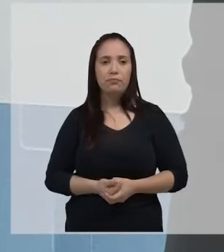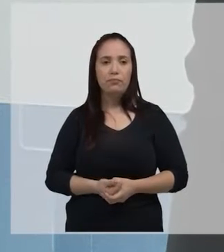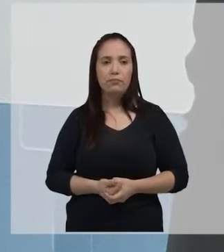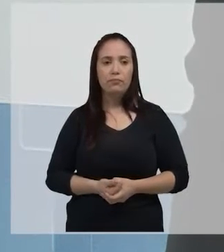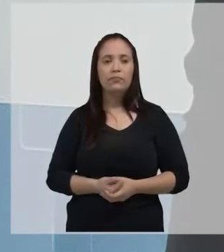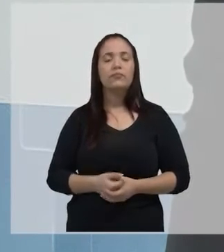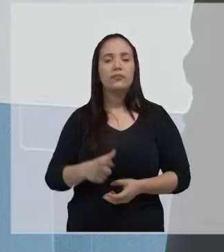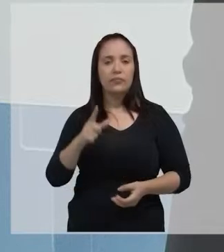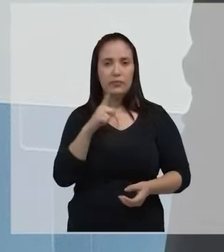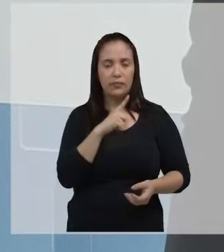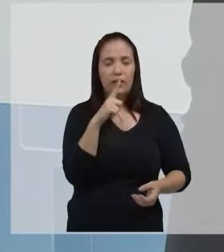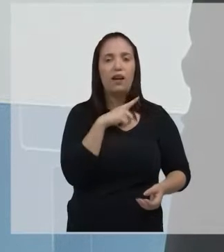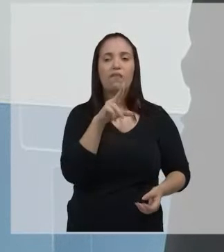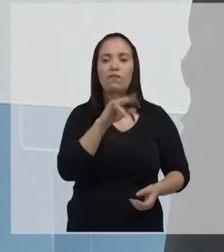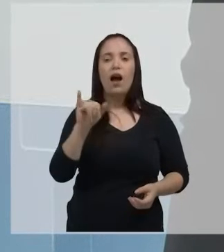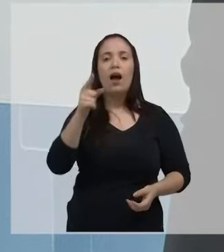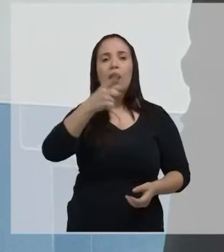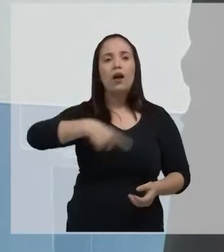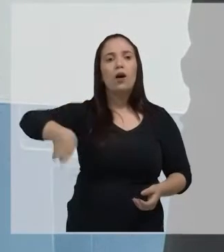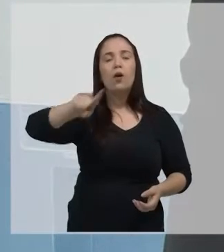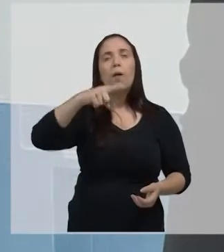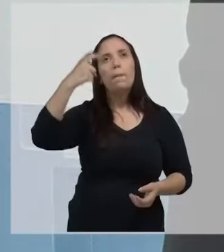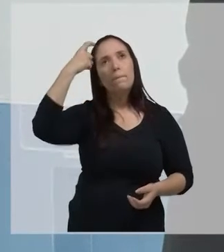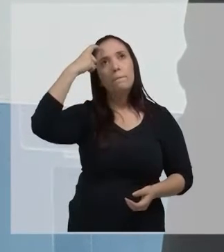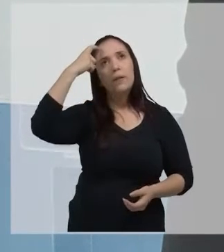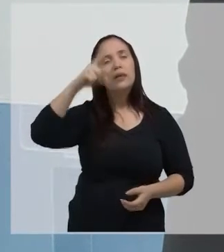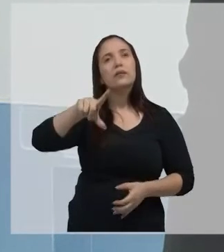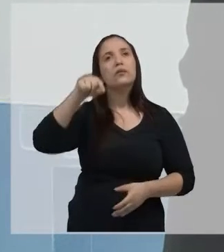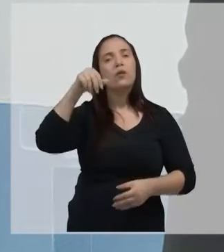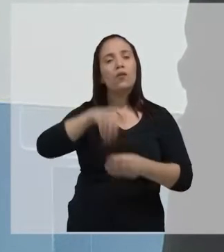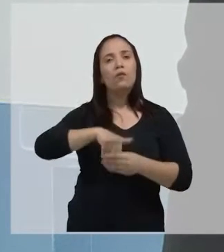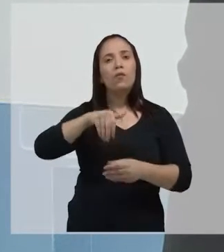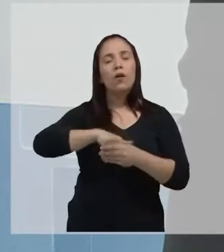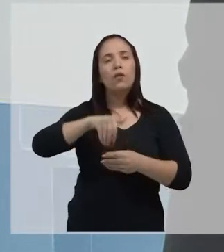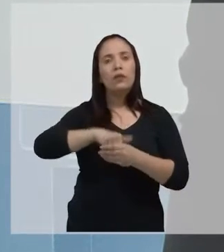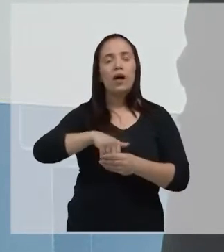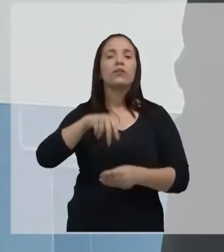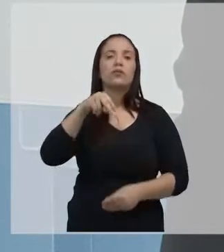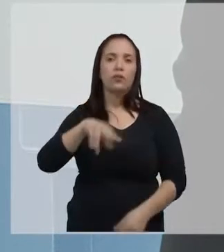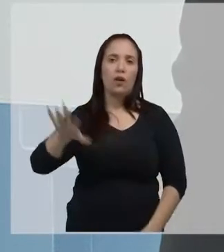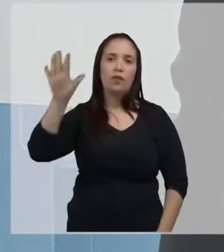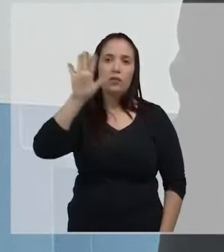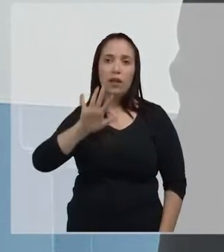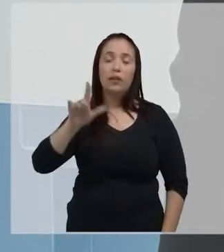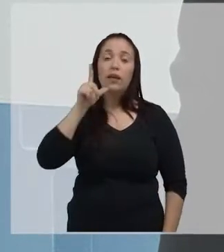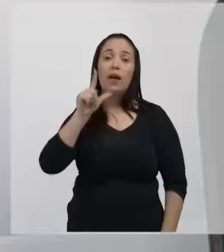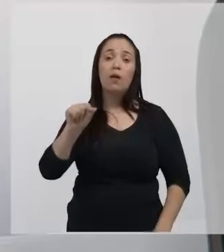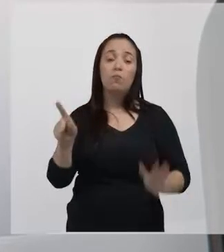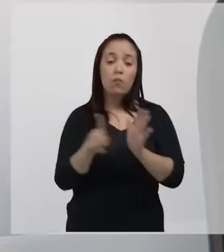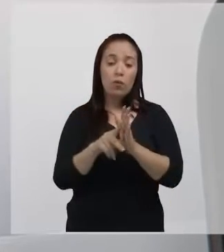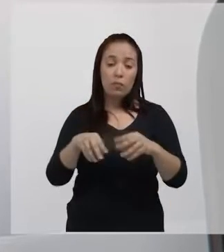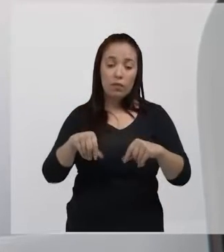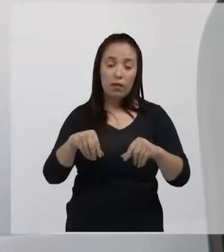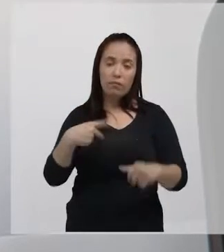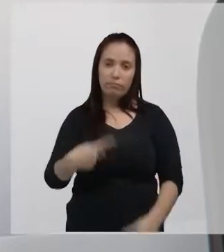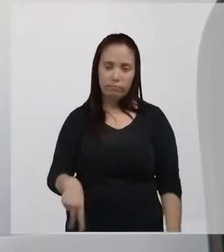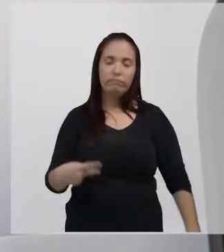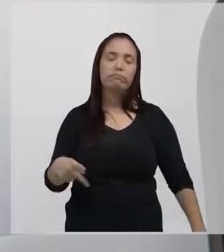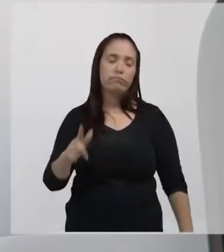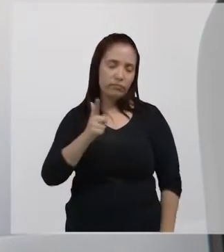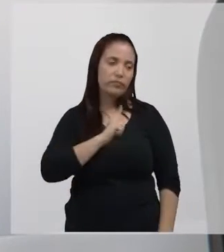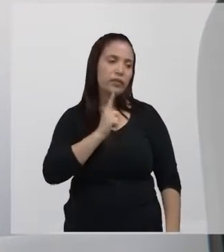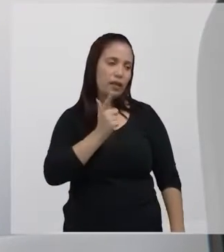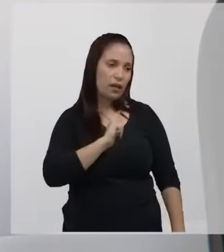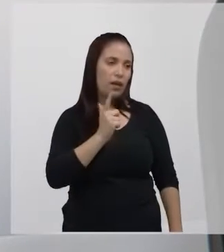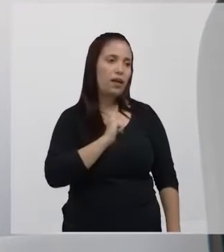essas pessoas tendem a escolher um candidato que entenda o Nordeste, não? Sem dúvida. Existe mesmo